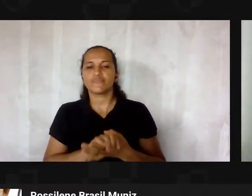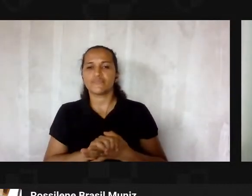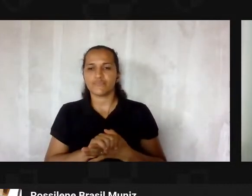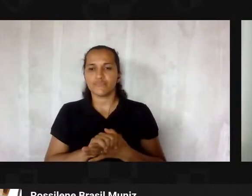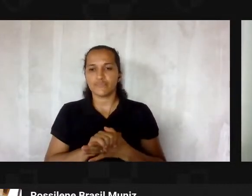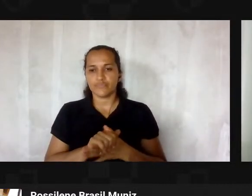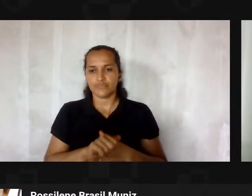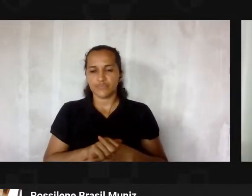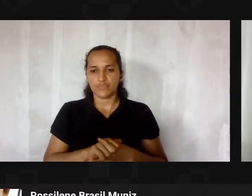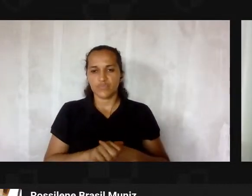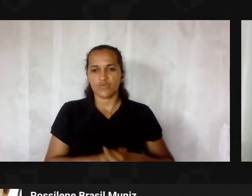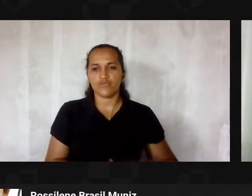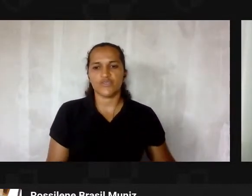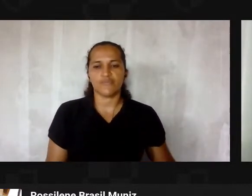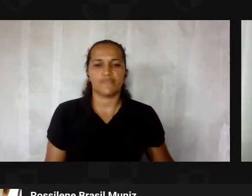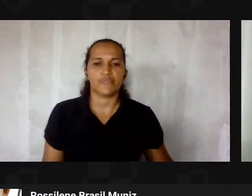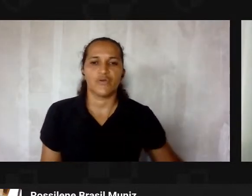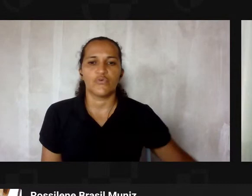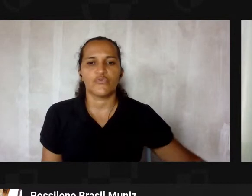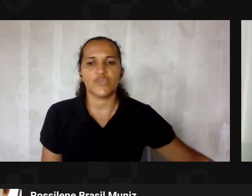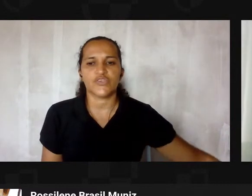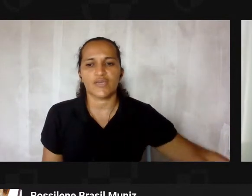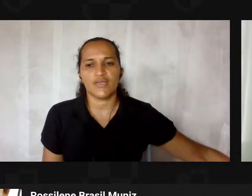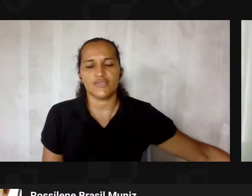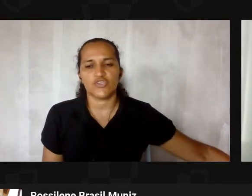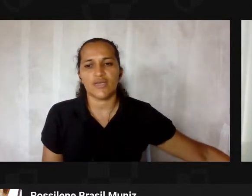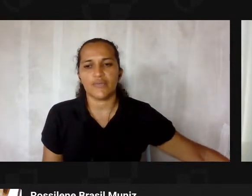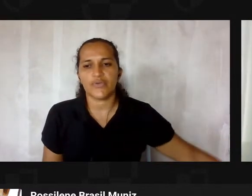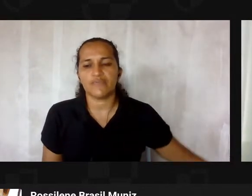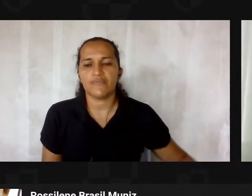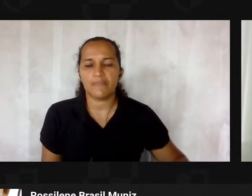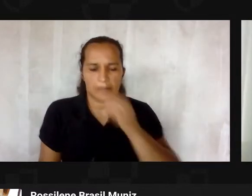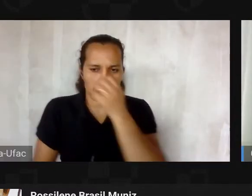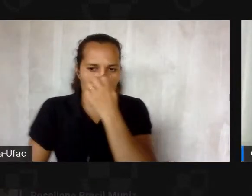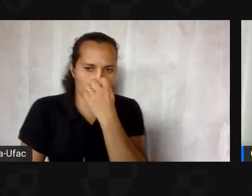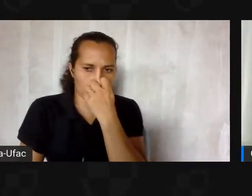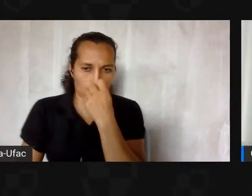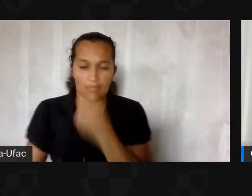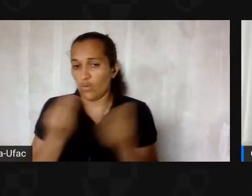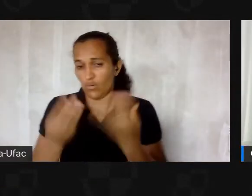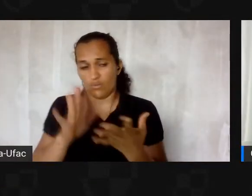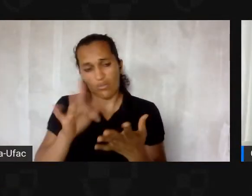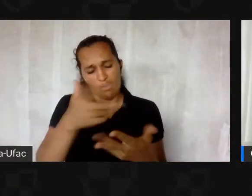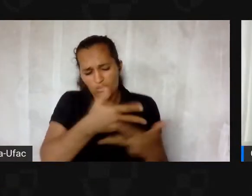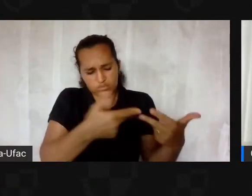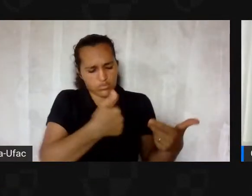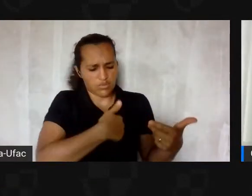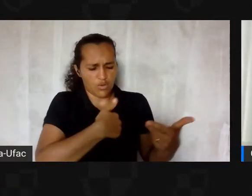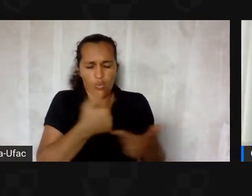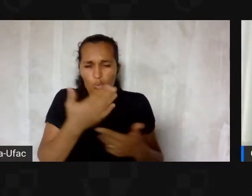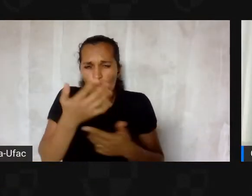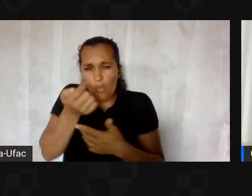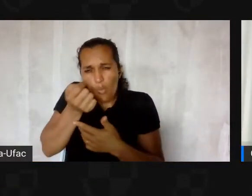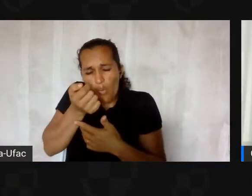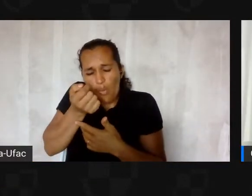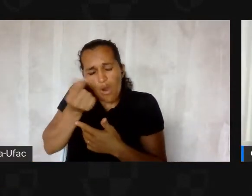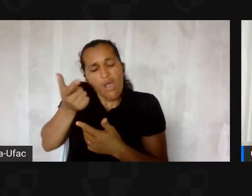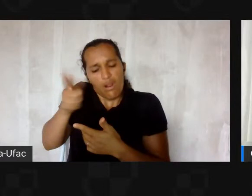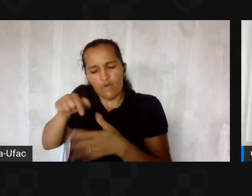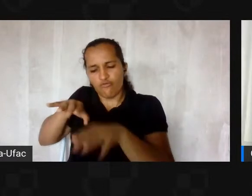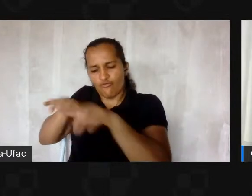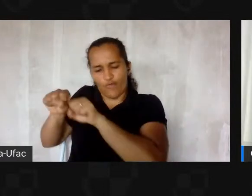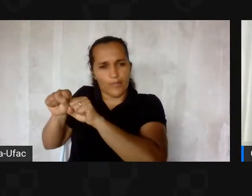muito, bastante, para suprir todas as minhas carências de recém-formada, sem nenhum